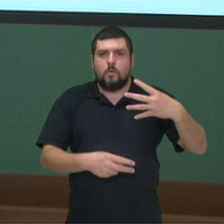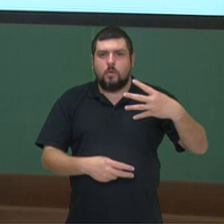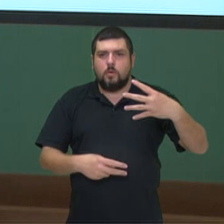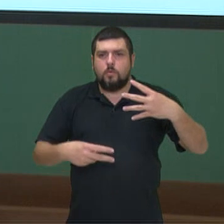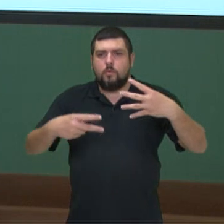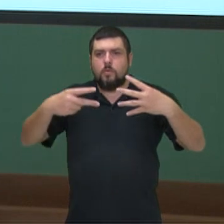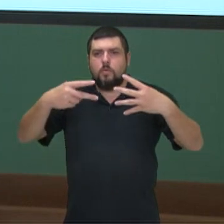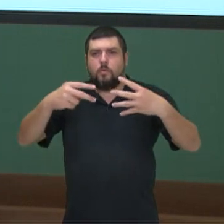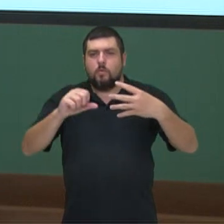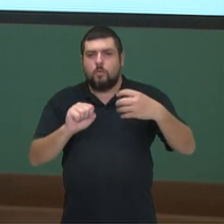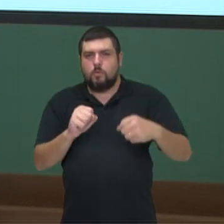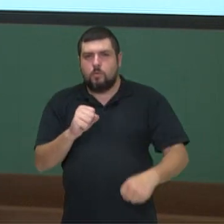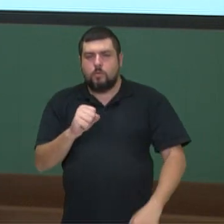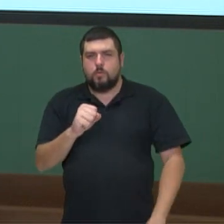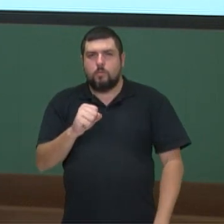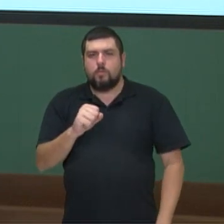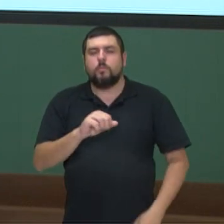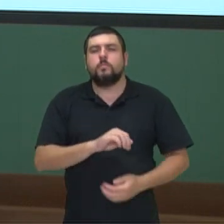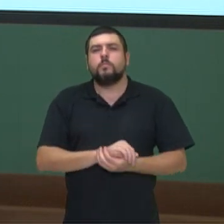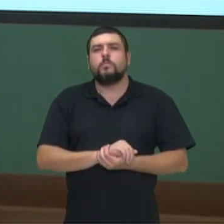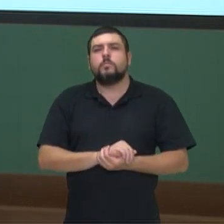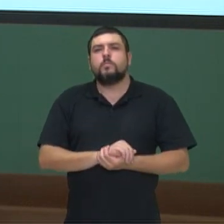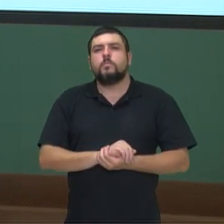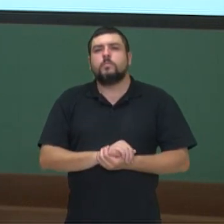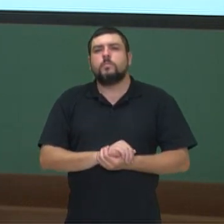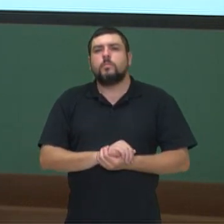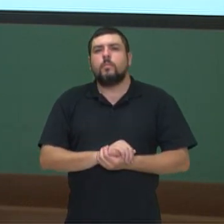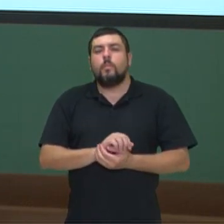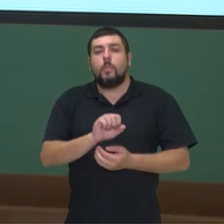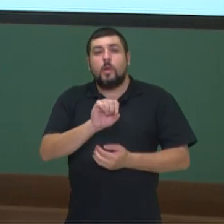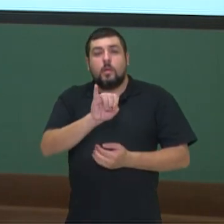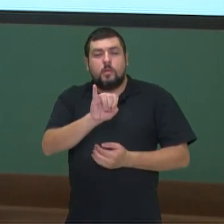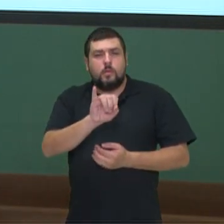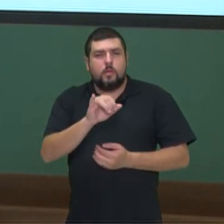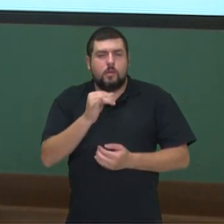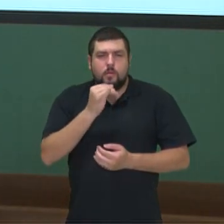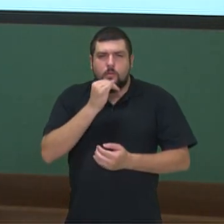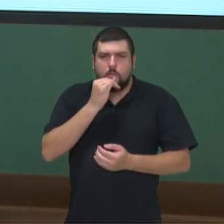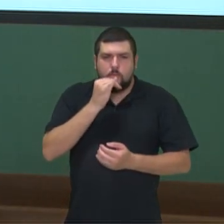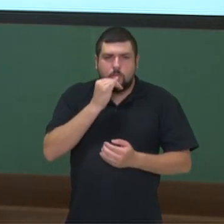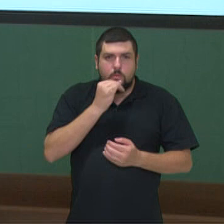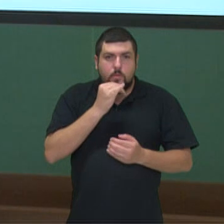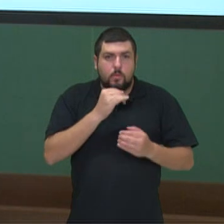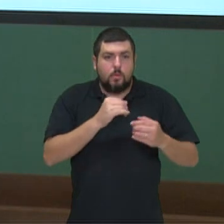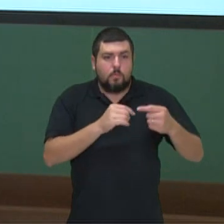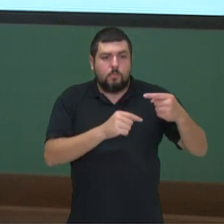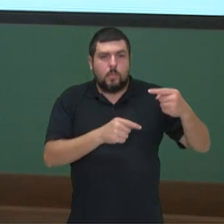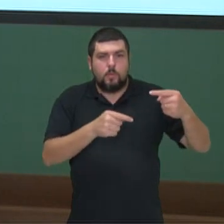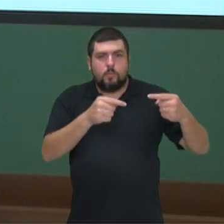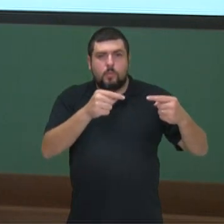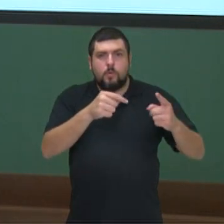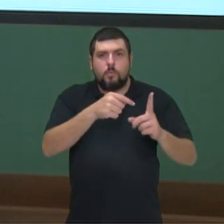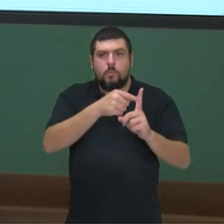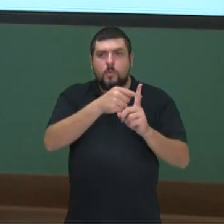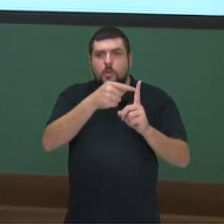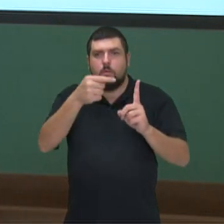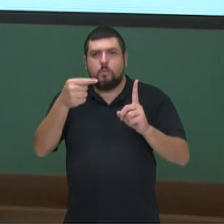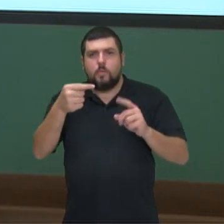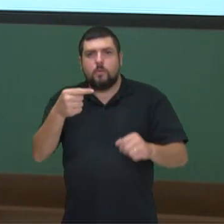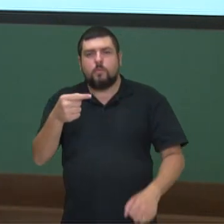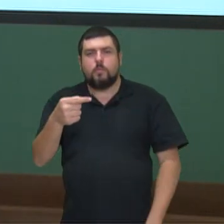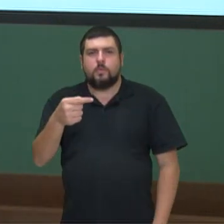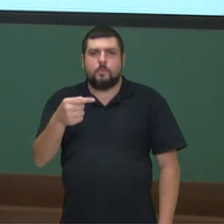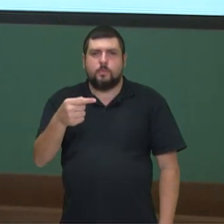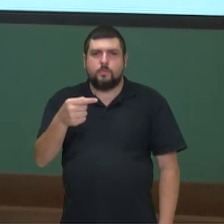2, 8. E se você for fazer o joguinho do sinal, ele vai ficar negativo. Então, menos 8,